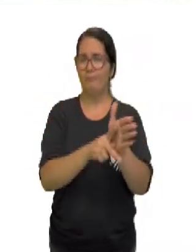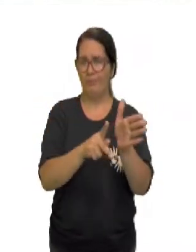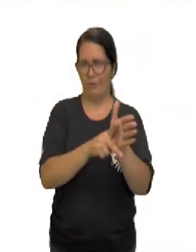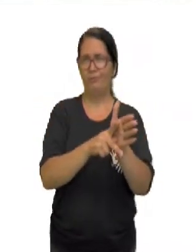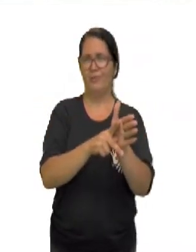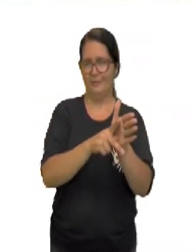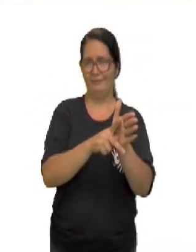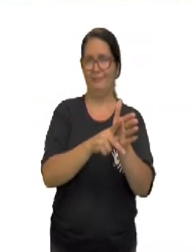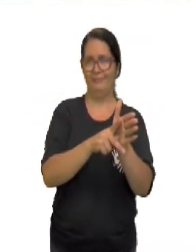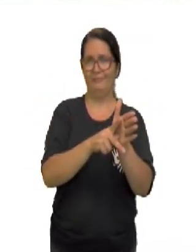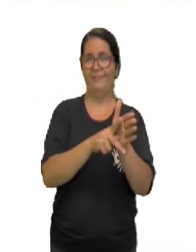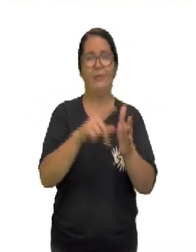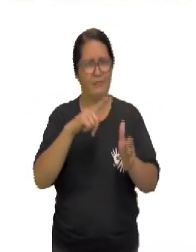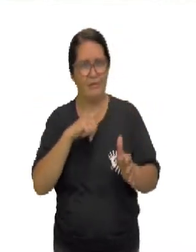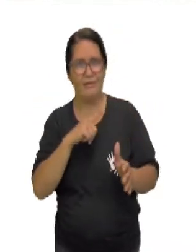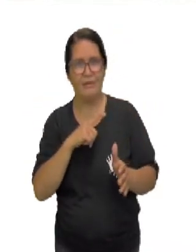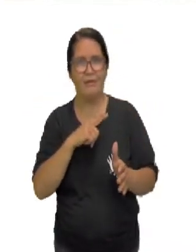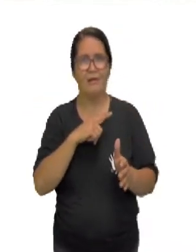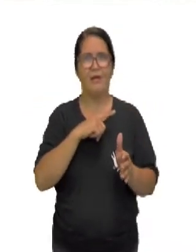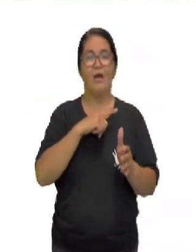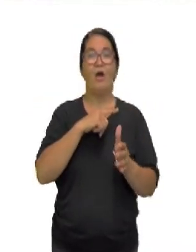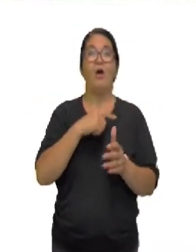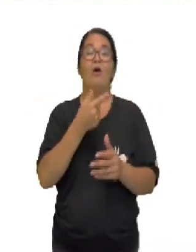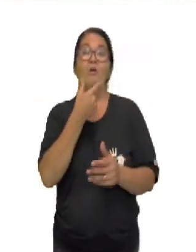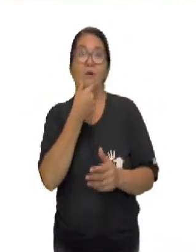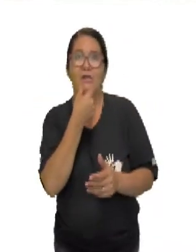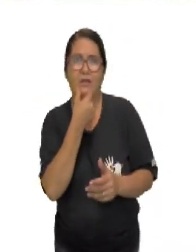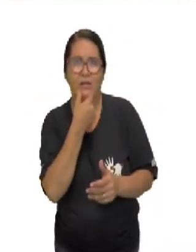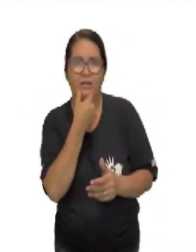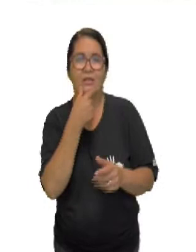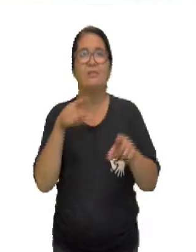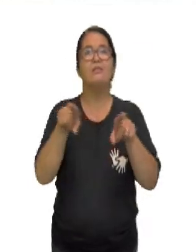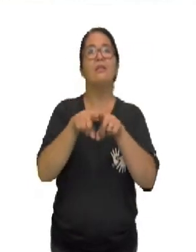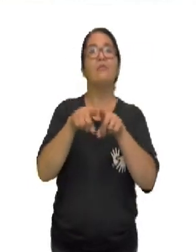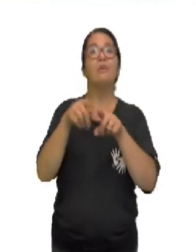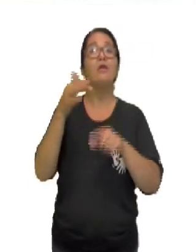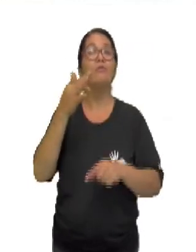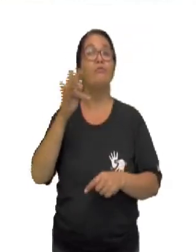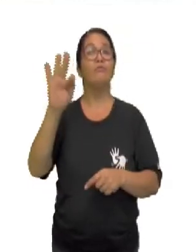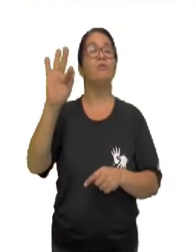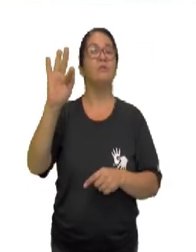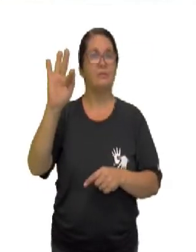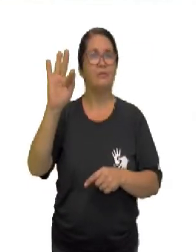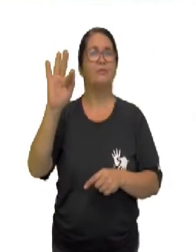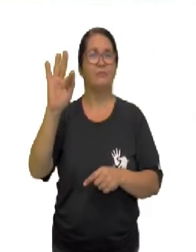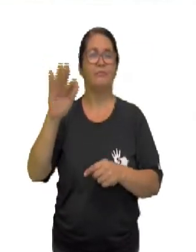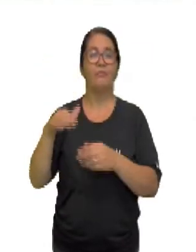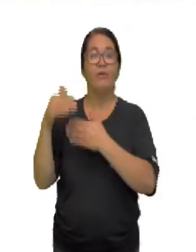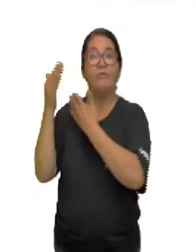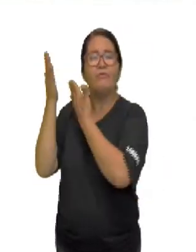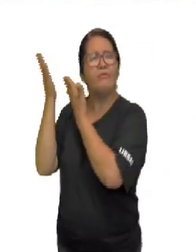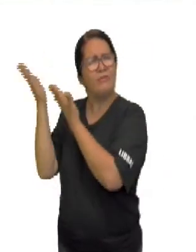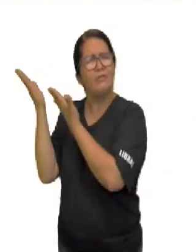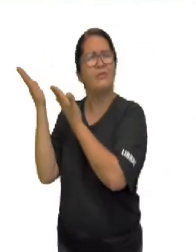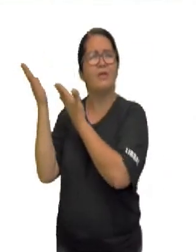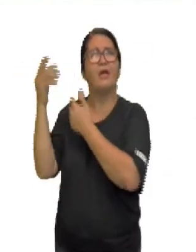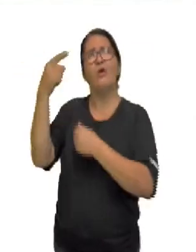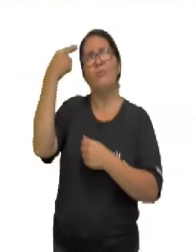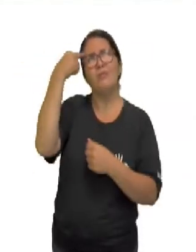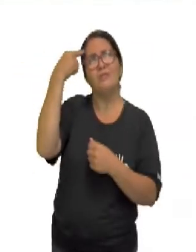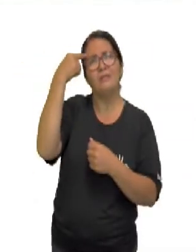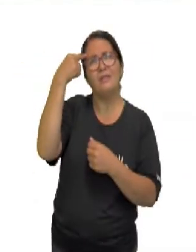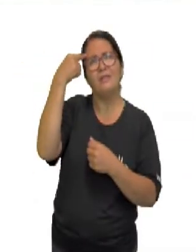E a bandeira do Canadá, eu achei algo interessante, uma